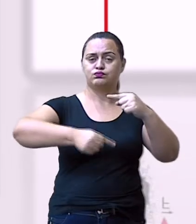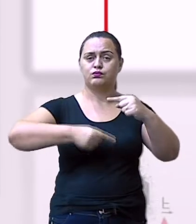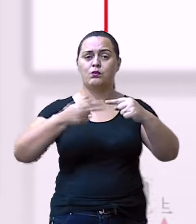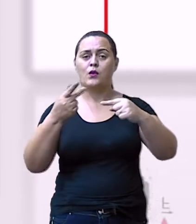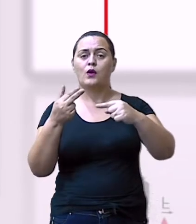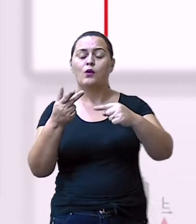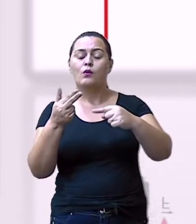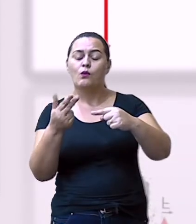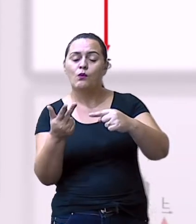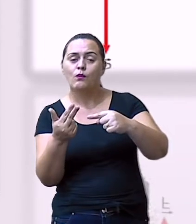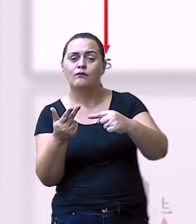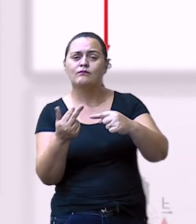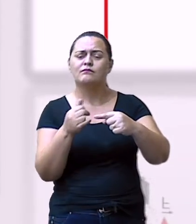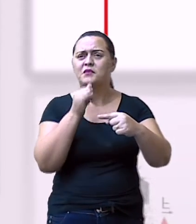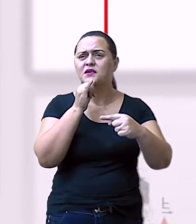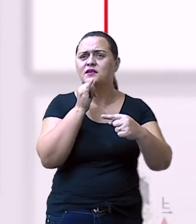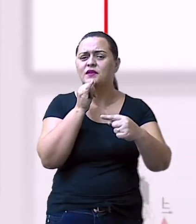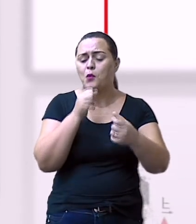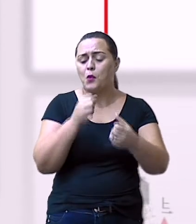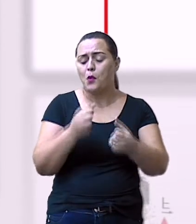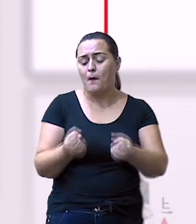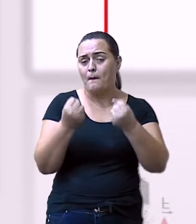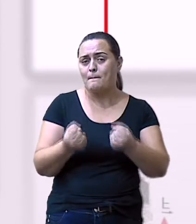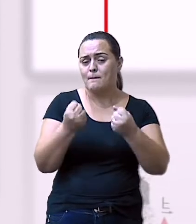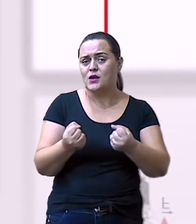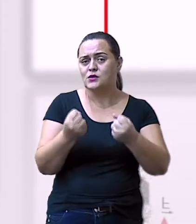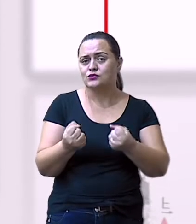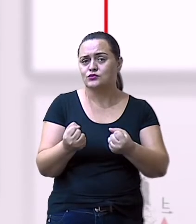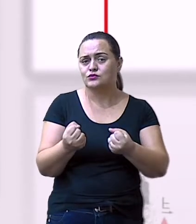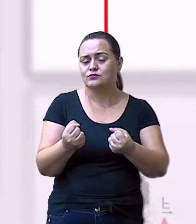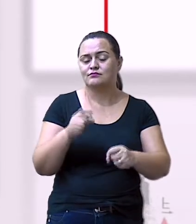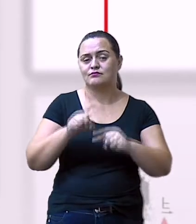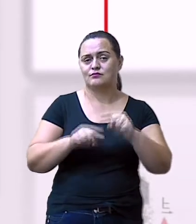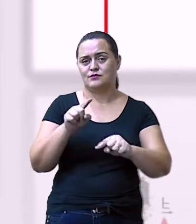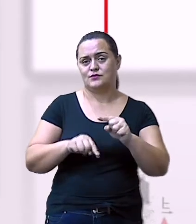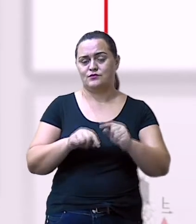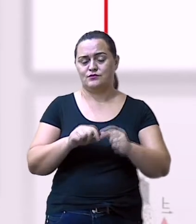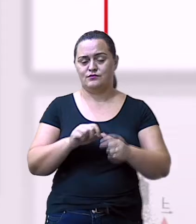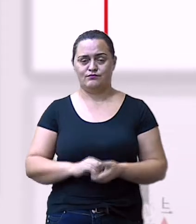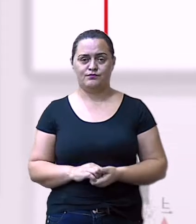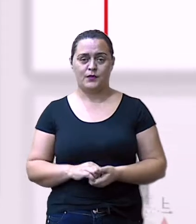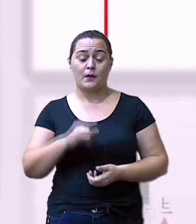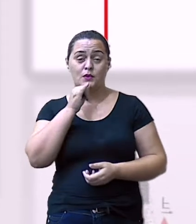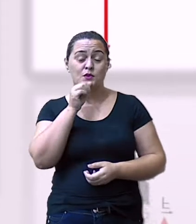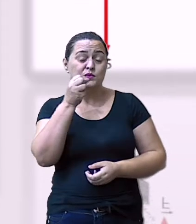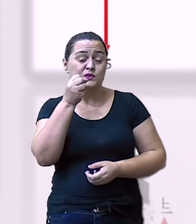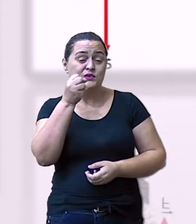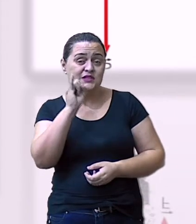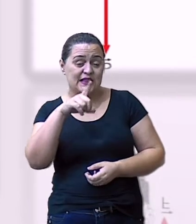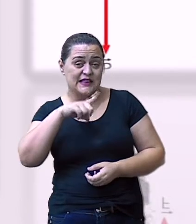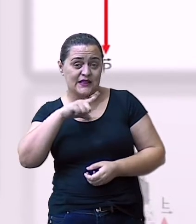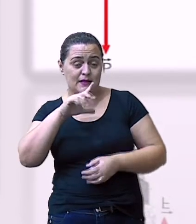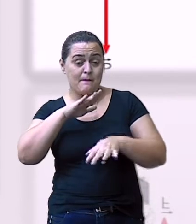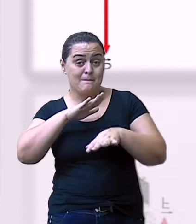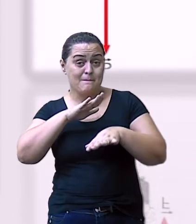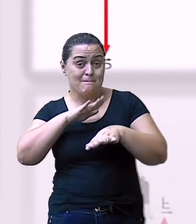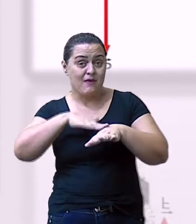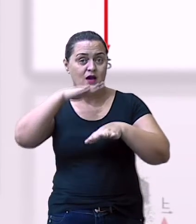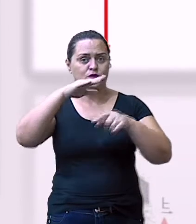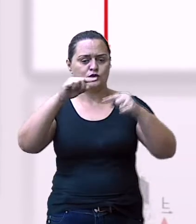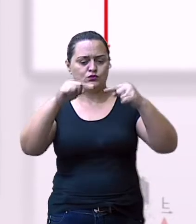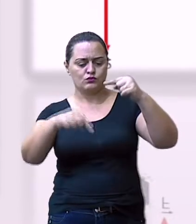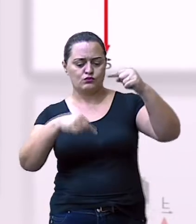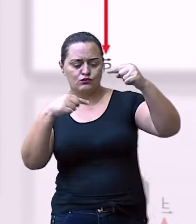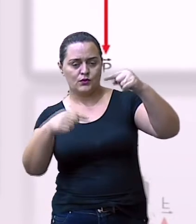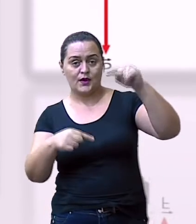da força resistente, sendo que cada polia móvel adicionada